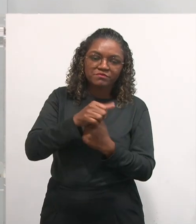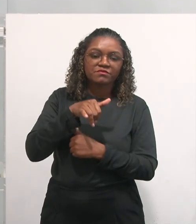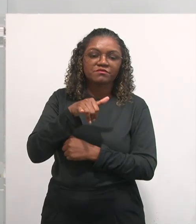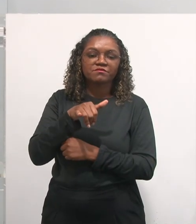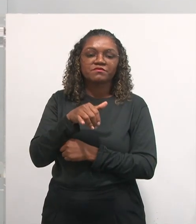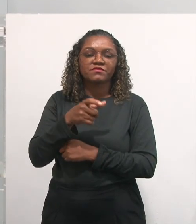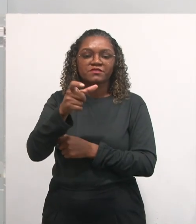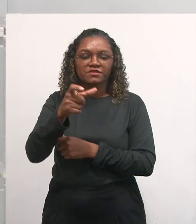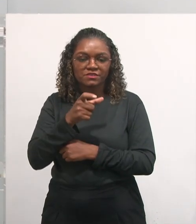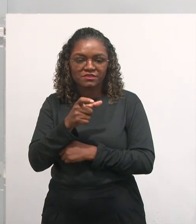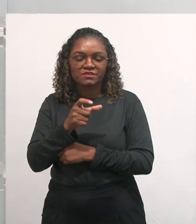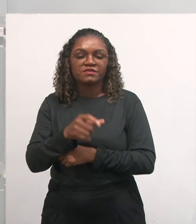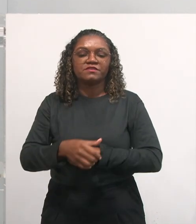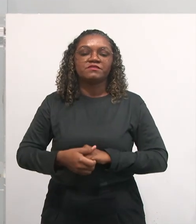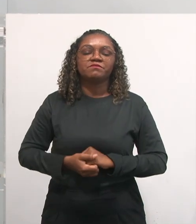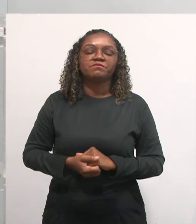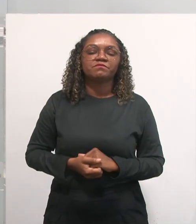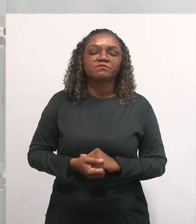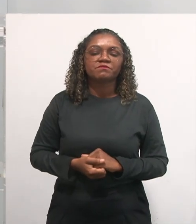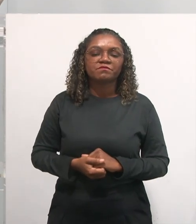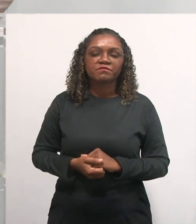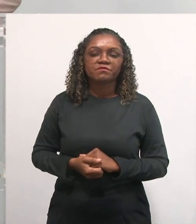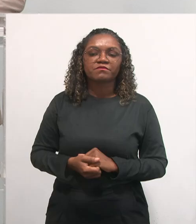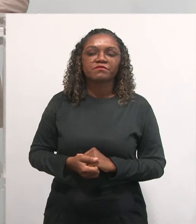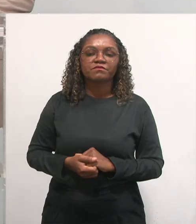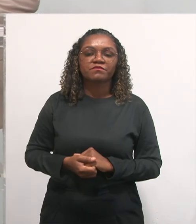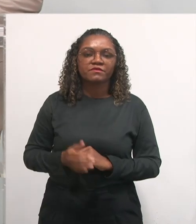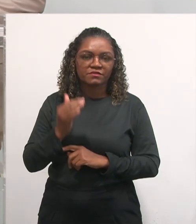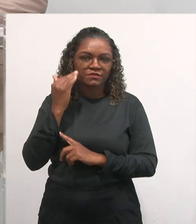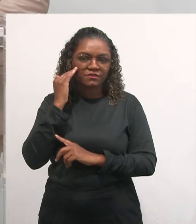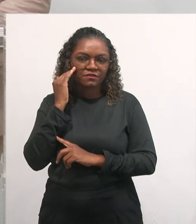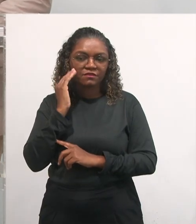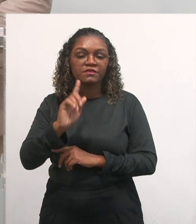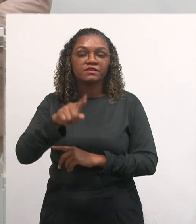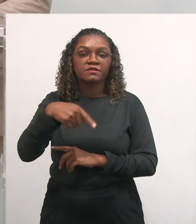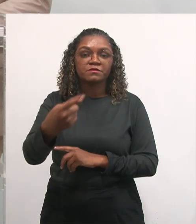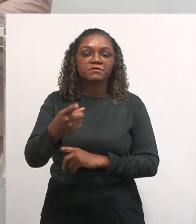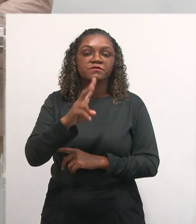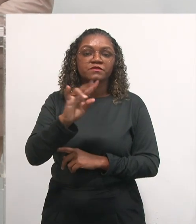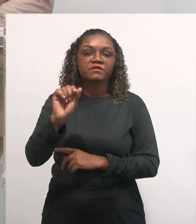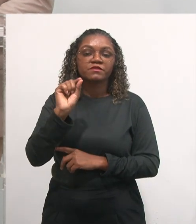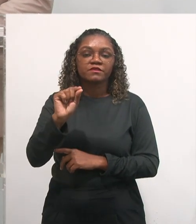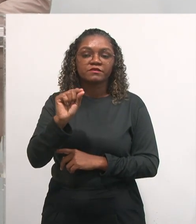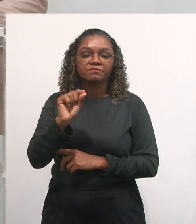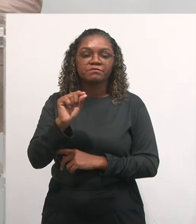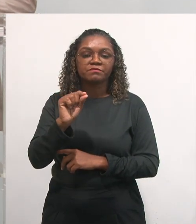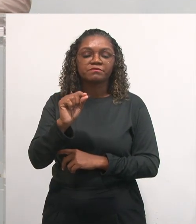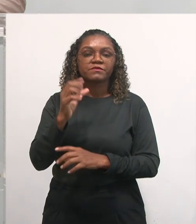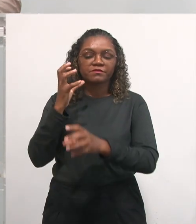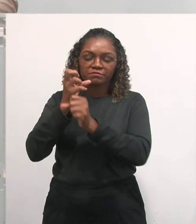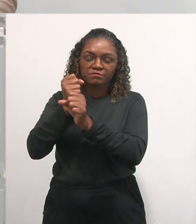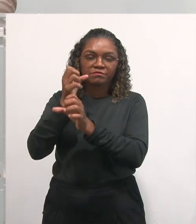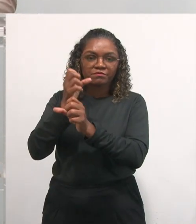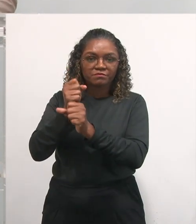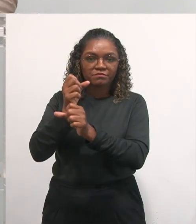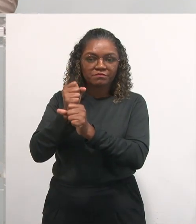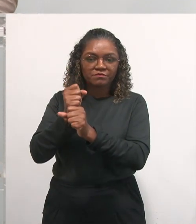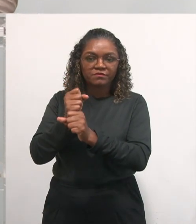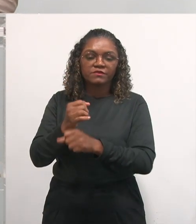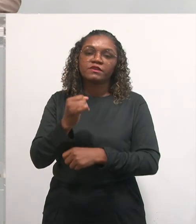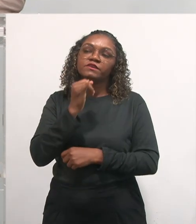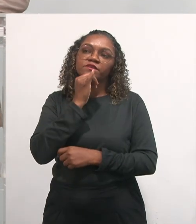x, aqui da equação, perfeito? E você vai ter aquela nota, basta fazer esse cálculo. Então, por exemplo, se a pessoa